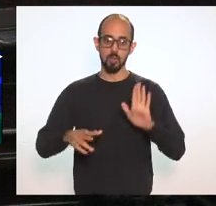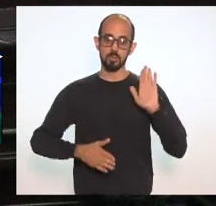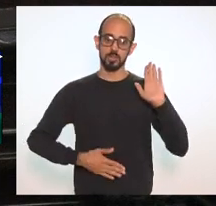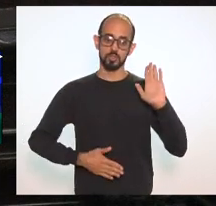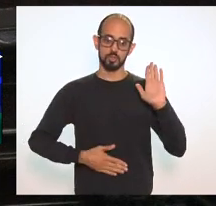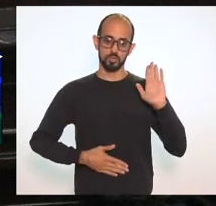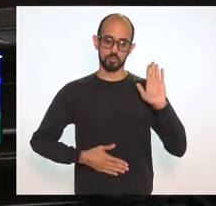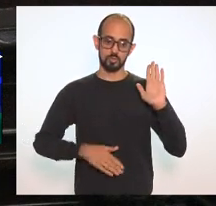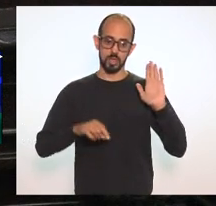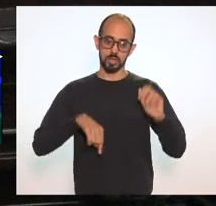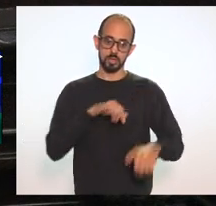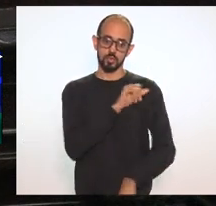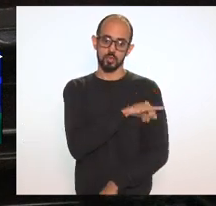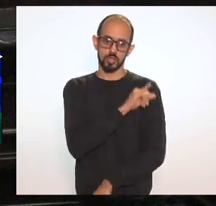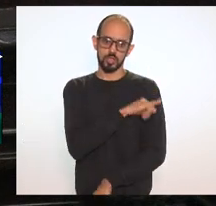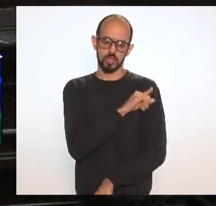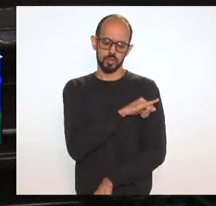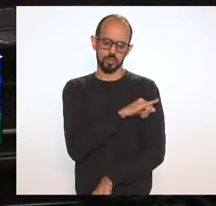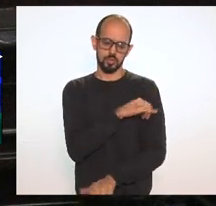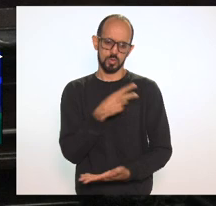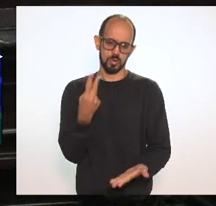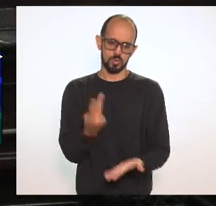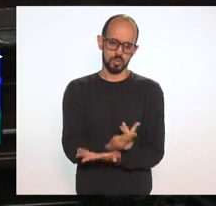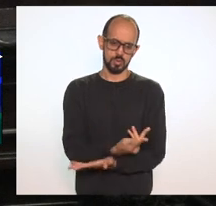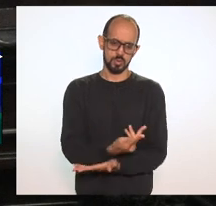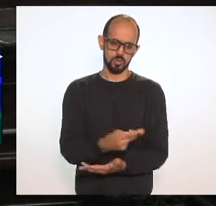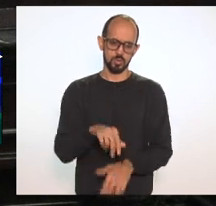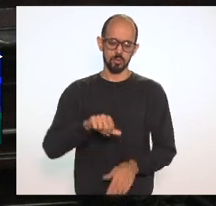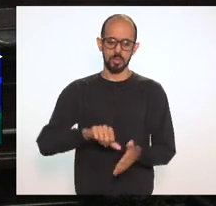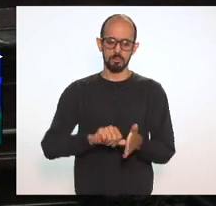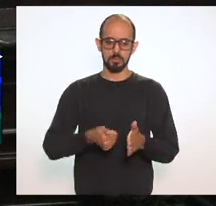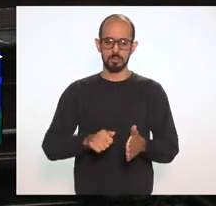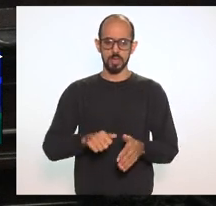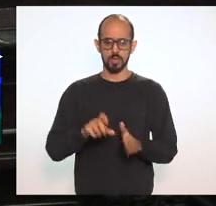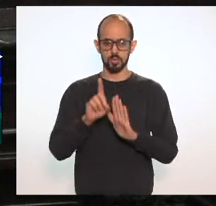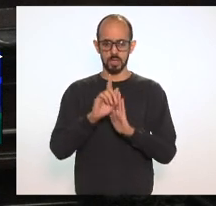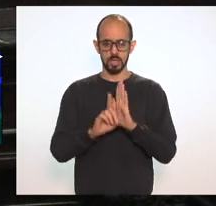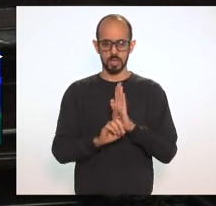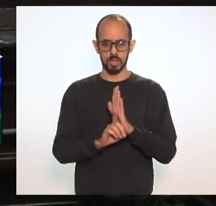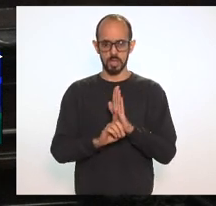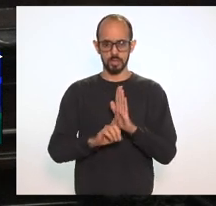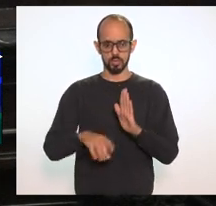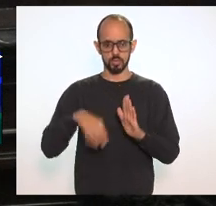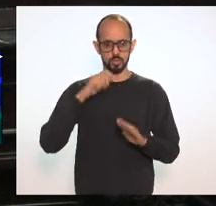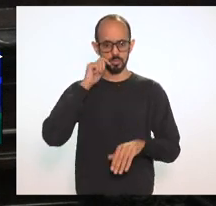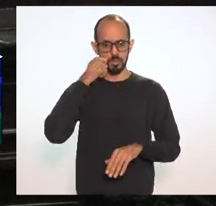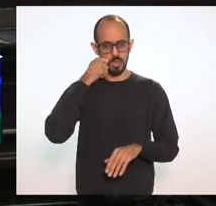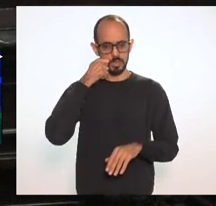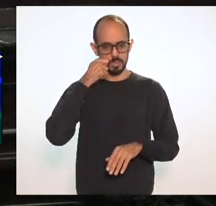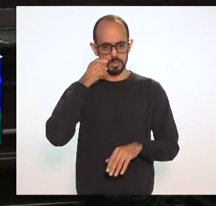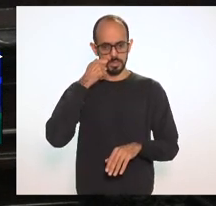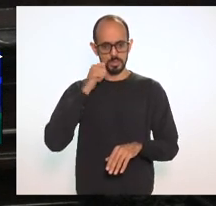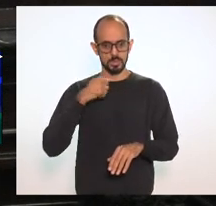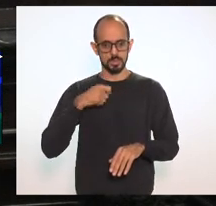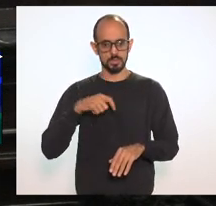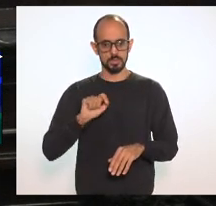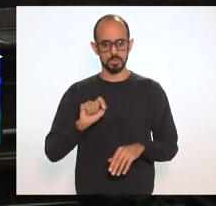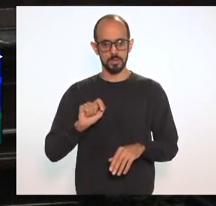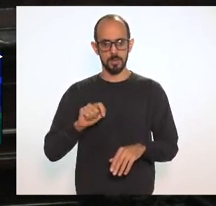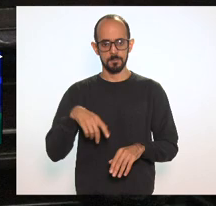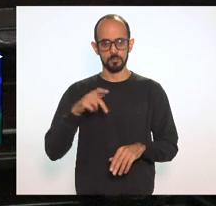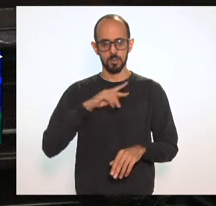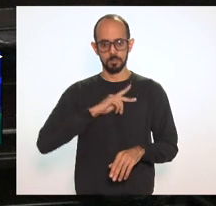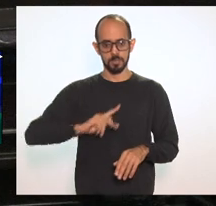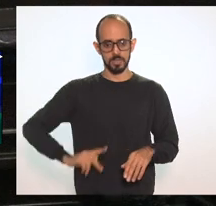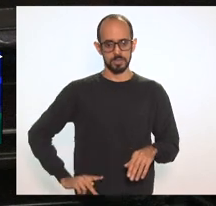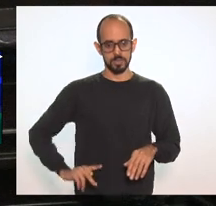inconstitucionalidade contra o primeiro decreto do prefeito Eduardo Paes que eu apresentei e o